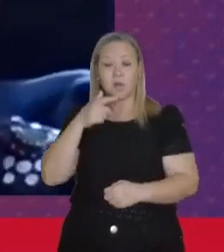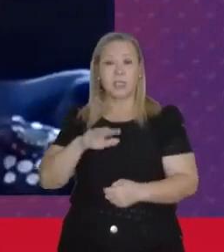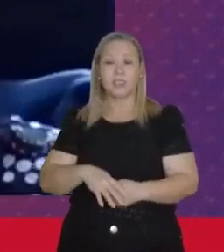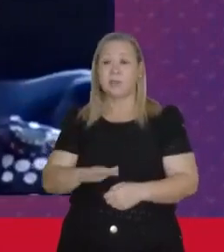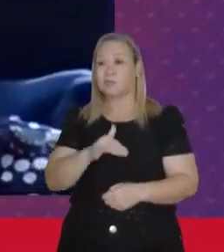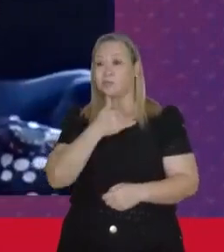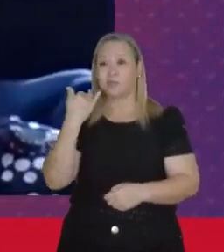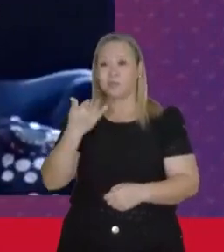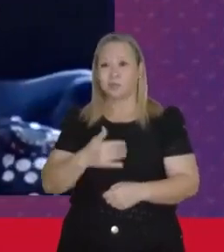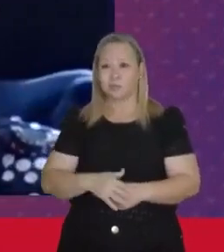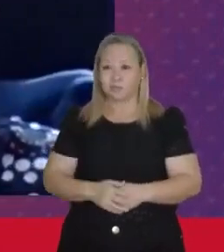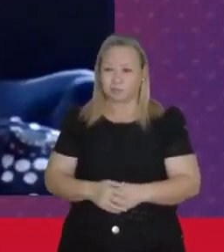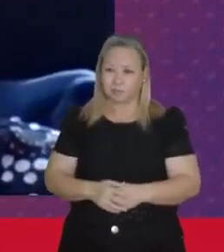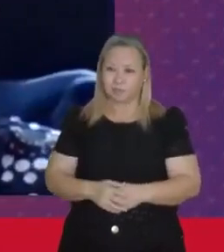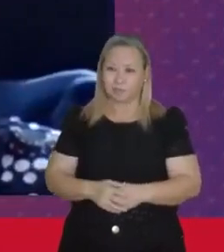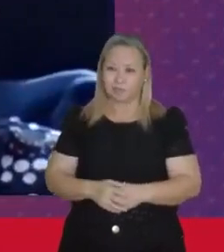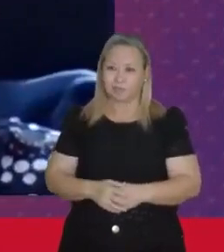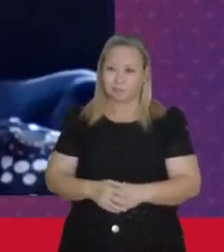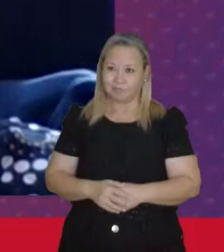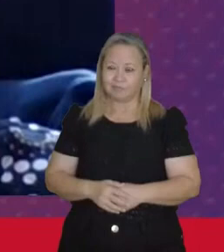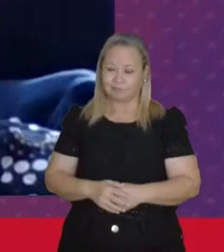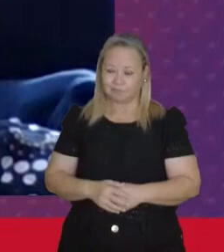assassinadas.